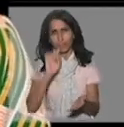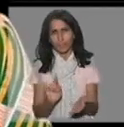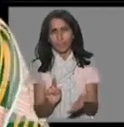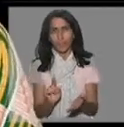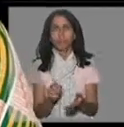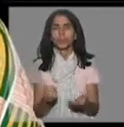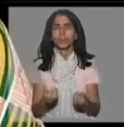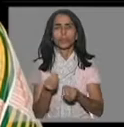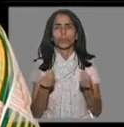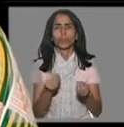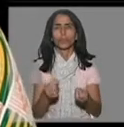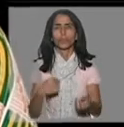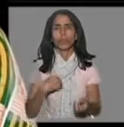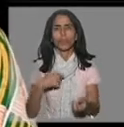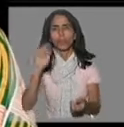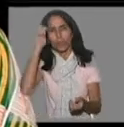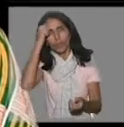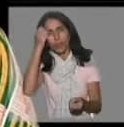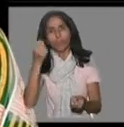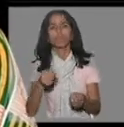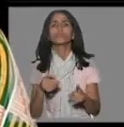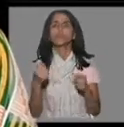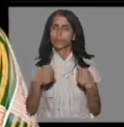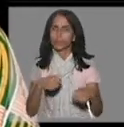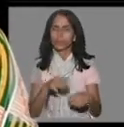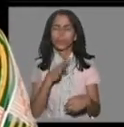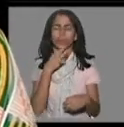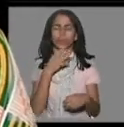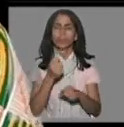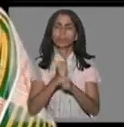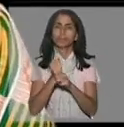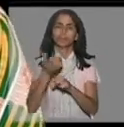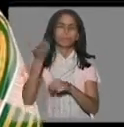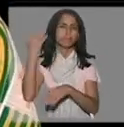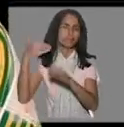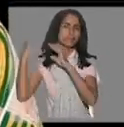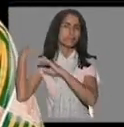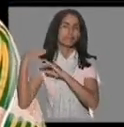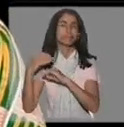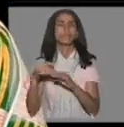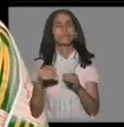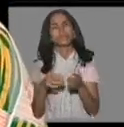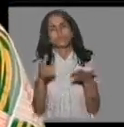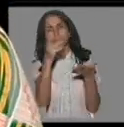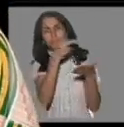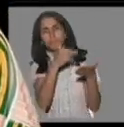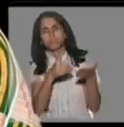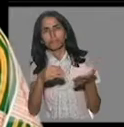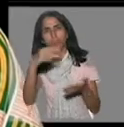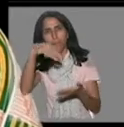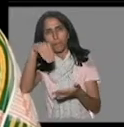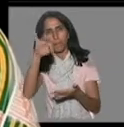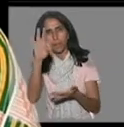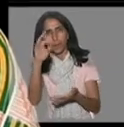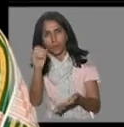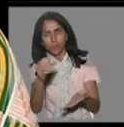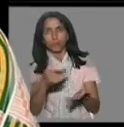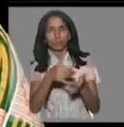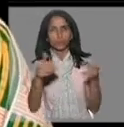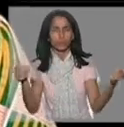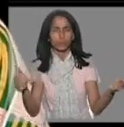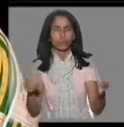percebeu que a importância de conhecer o passado, né? Através de símbolos, de mitologias,